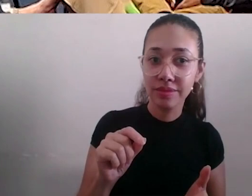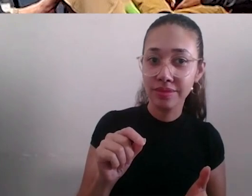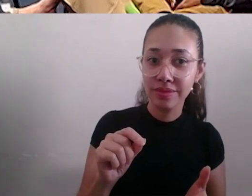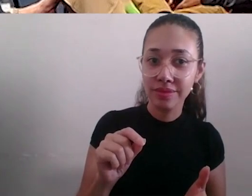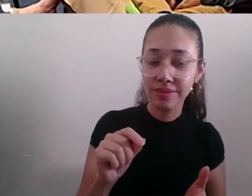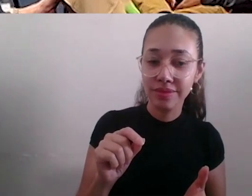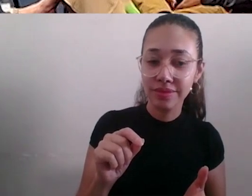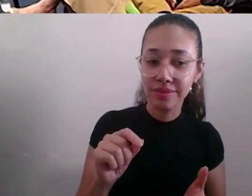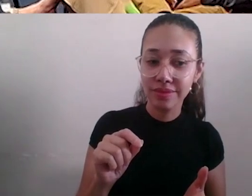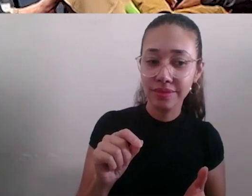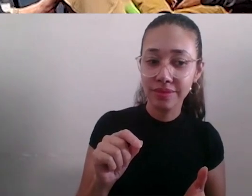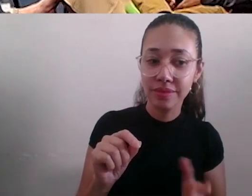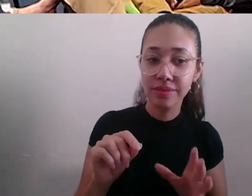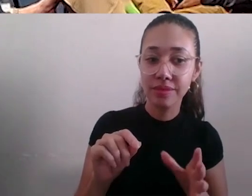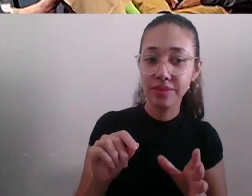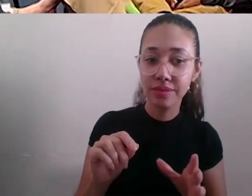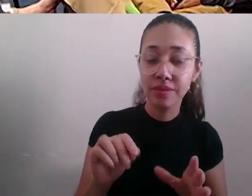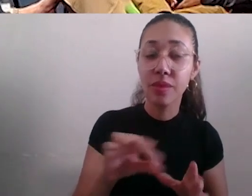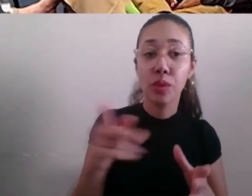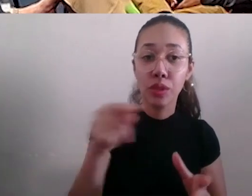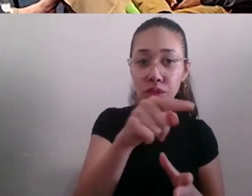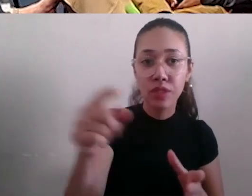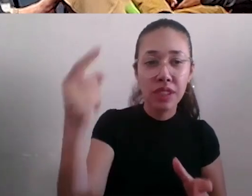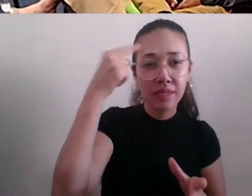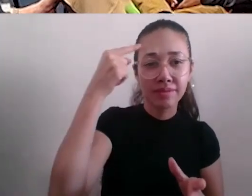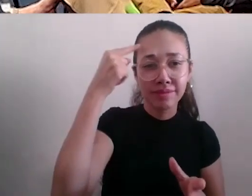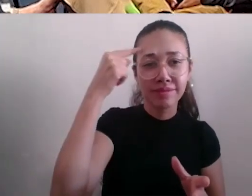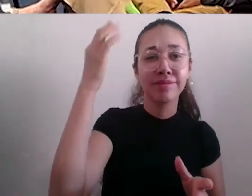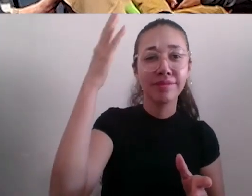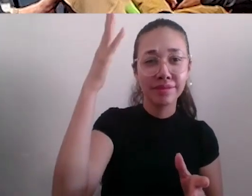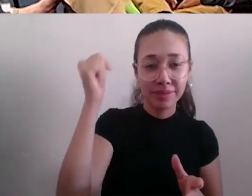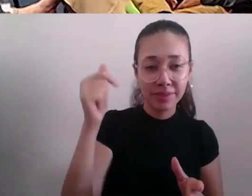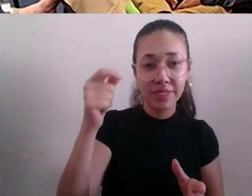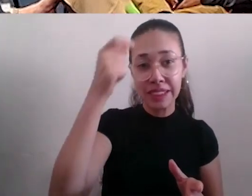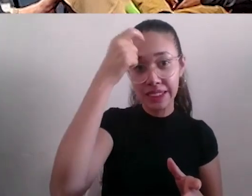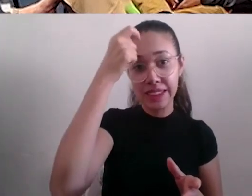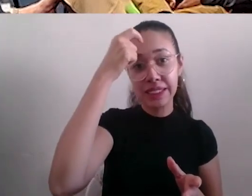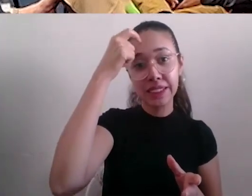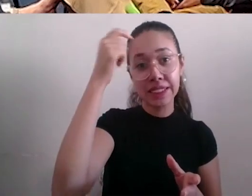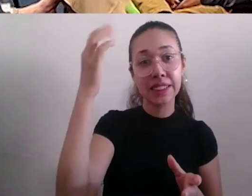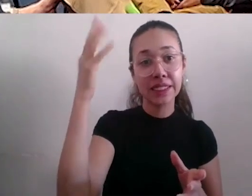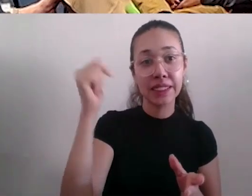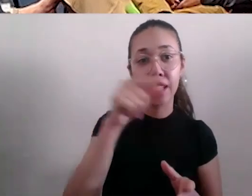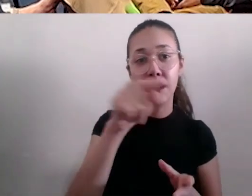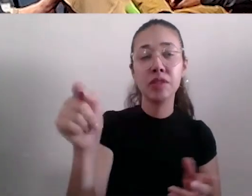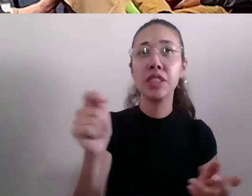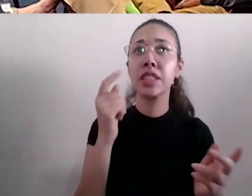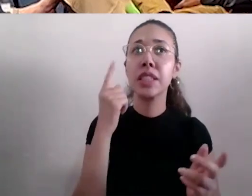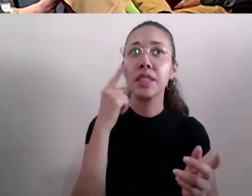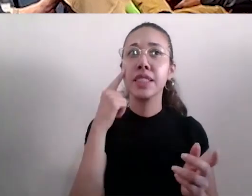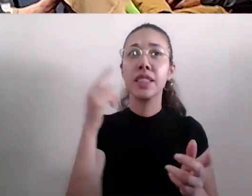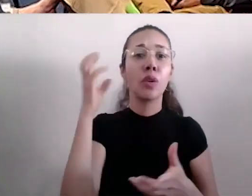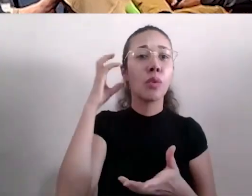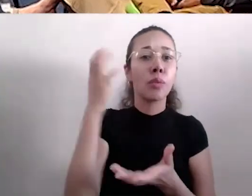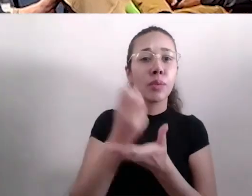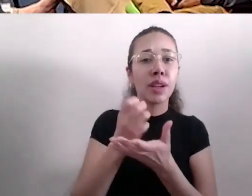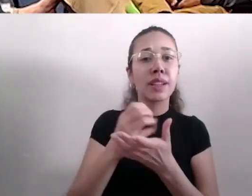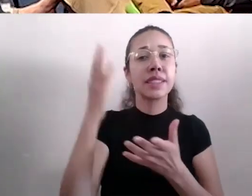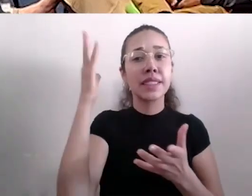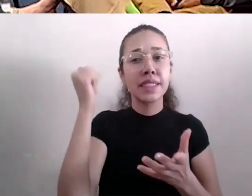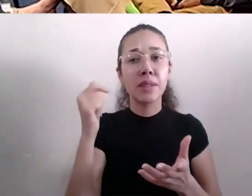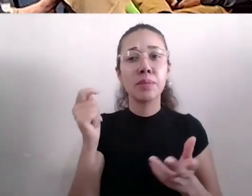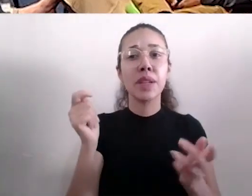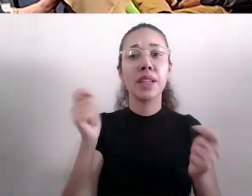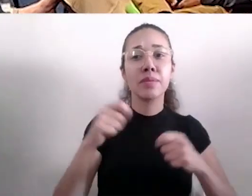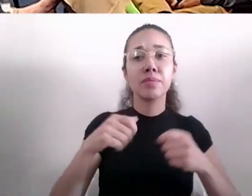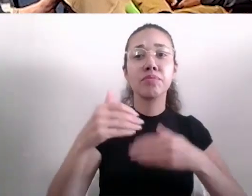O quanto vocês são conscientes disso? Vocês lidam com essa possibilidade? Vocês já enfrentaram